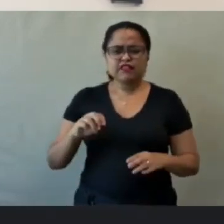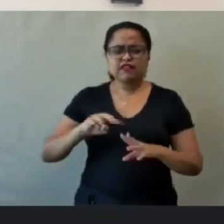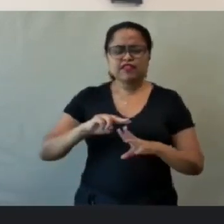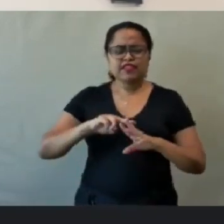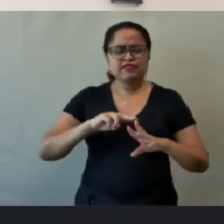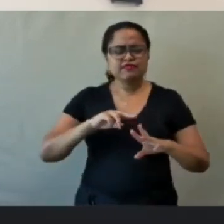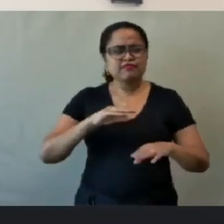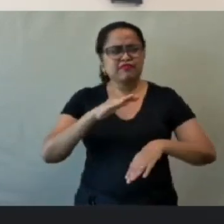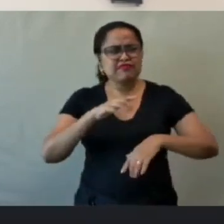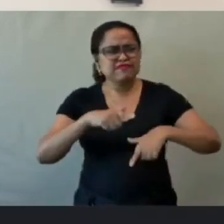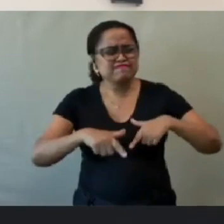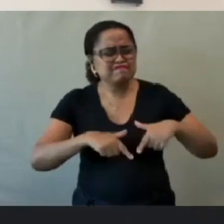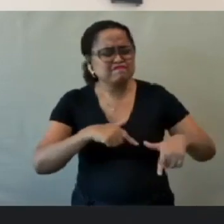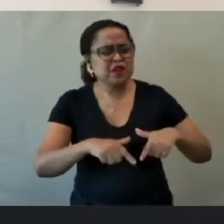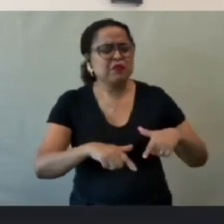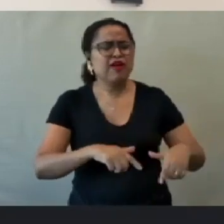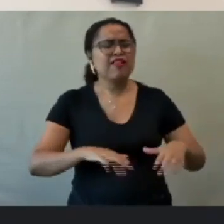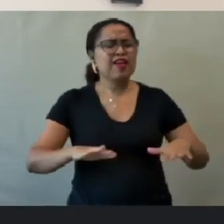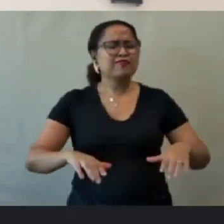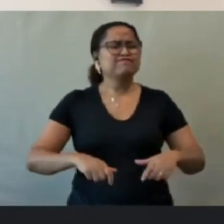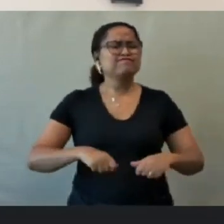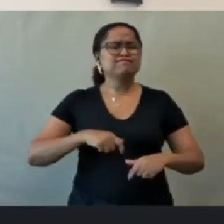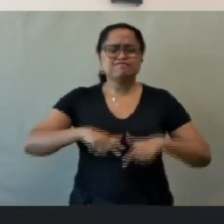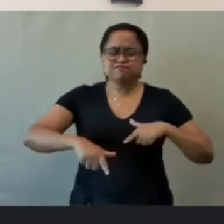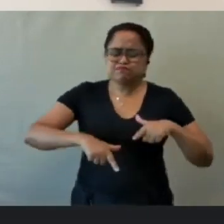família é chefiada ou